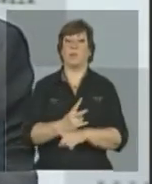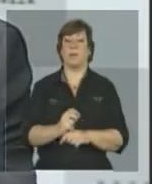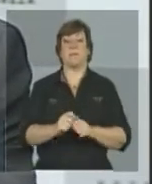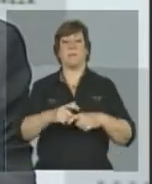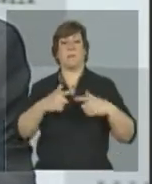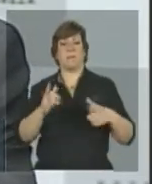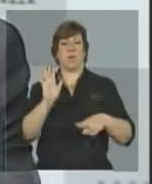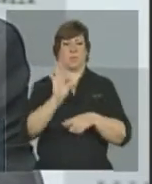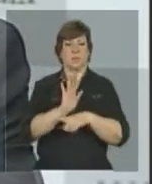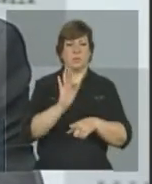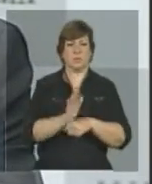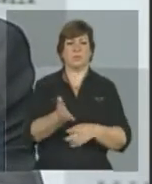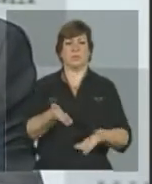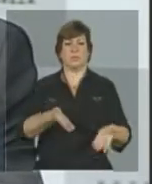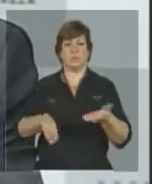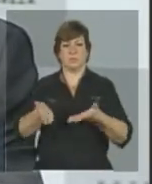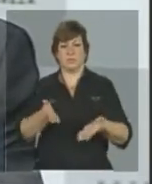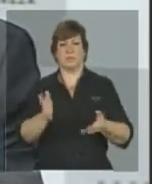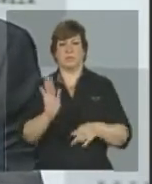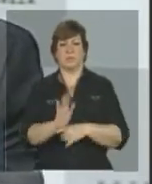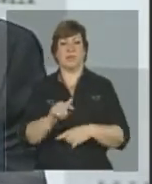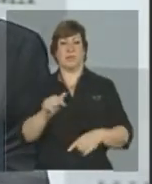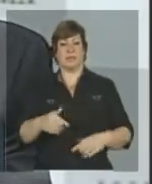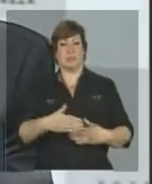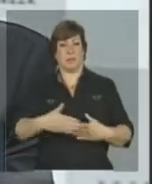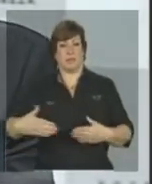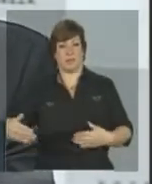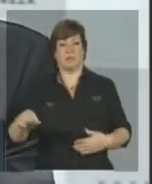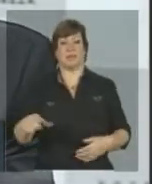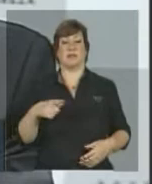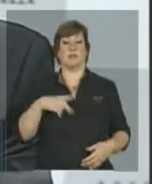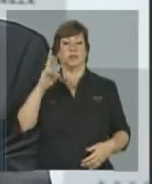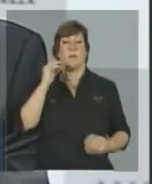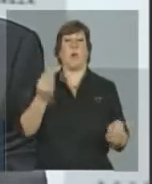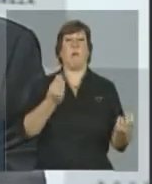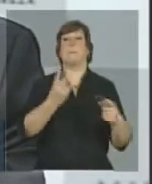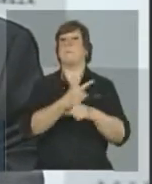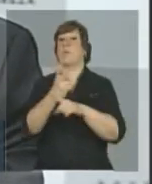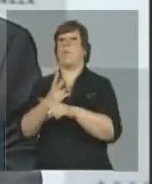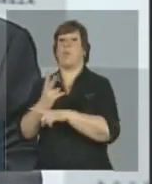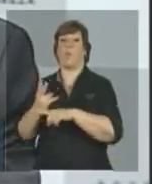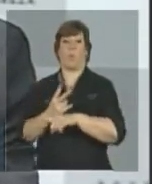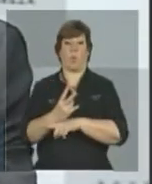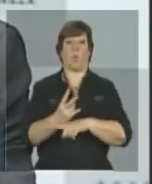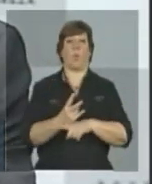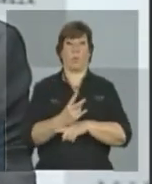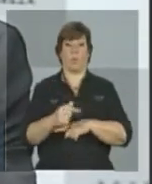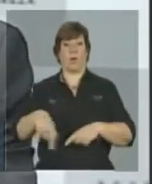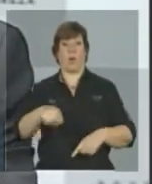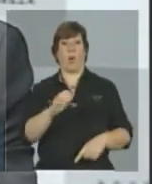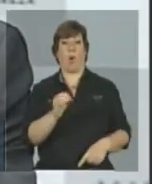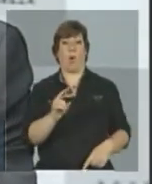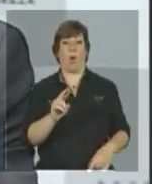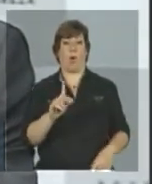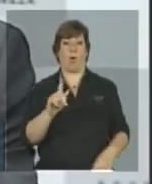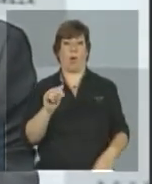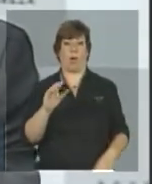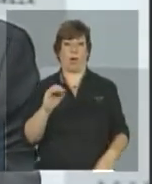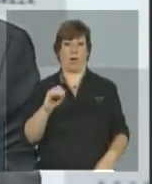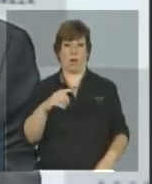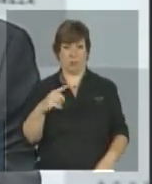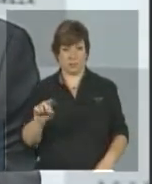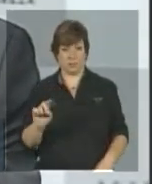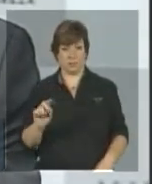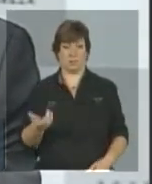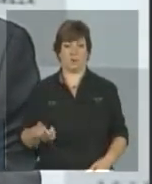ao processo de doação e transplante é o projeto das organizações de procura de órgãos. Essas organizações são montadas